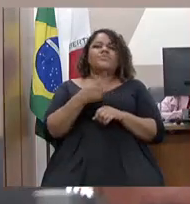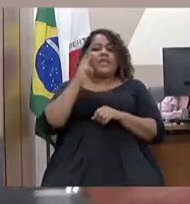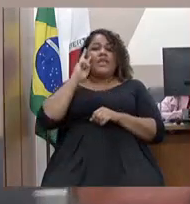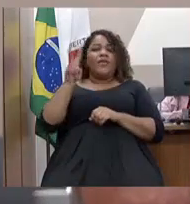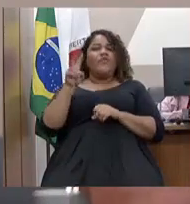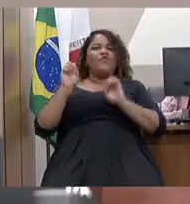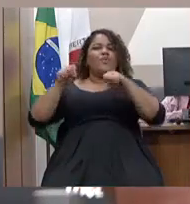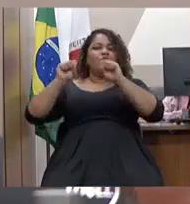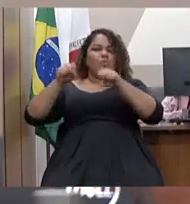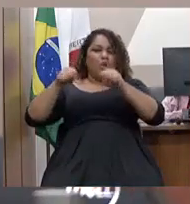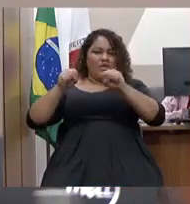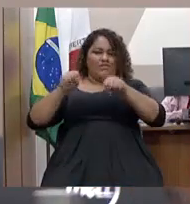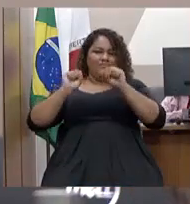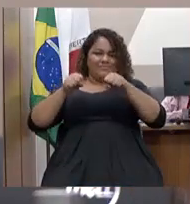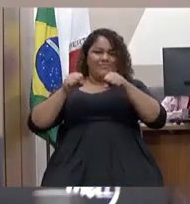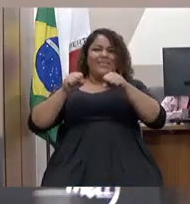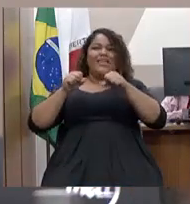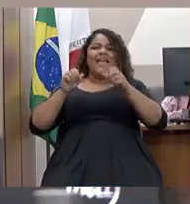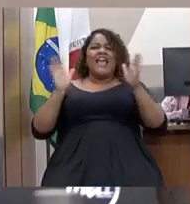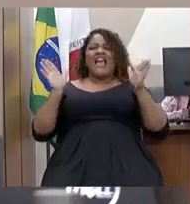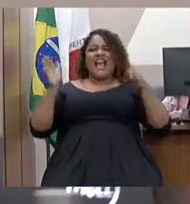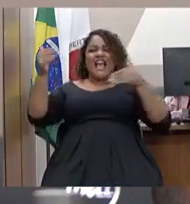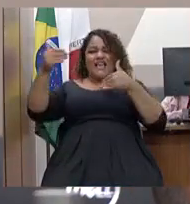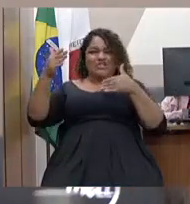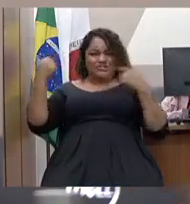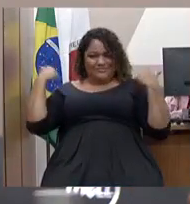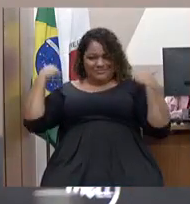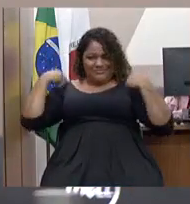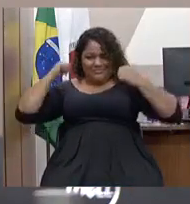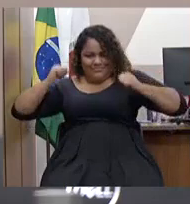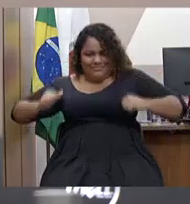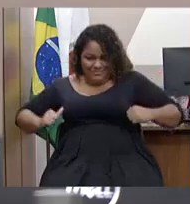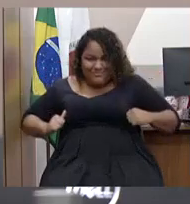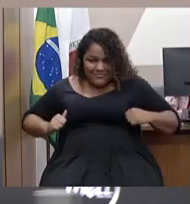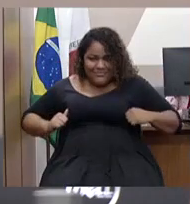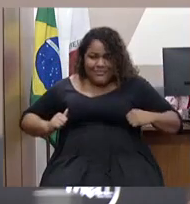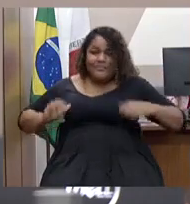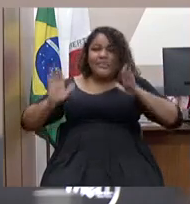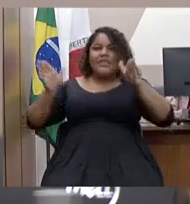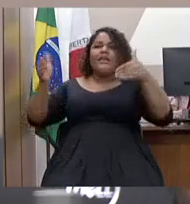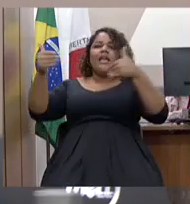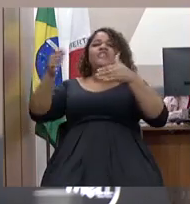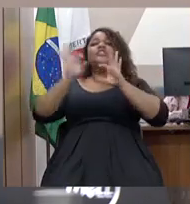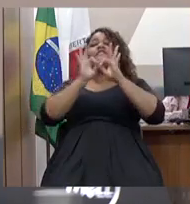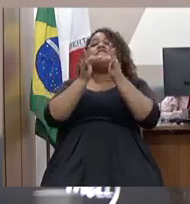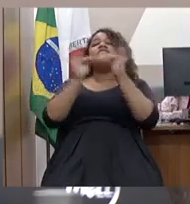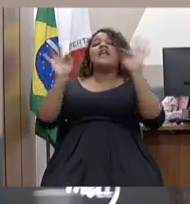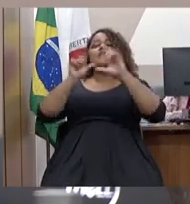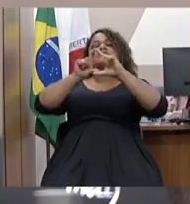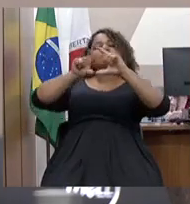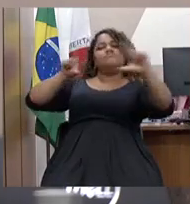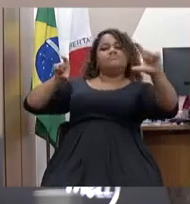de motoboy assim dizendo não sei se eu vou lembrar exatamente o que que estava escrito assim é